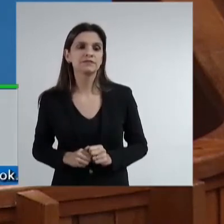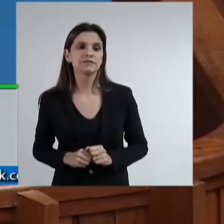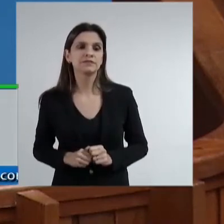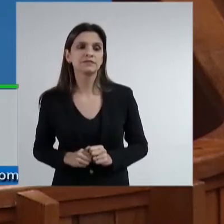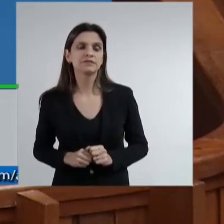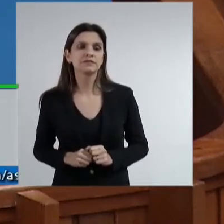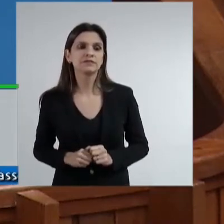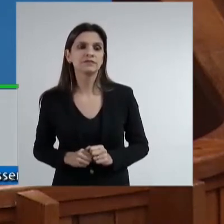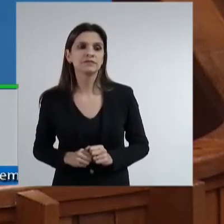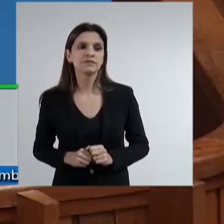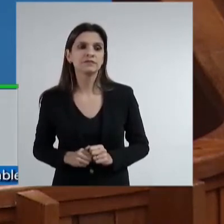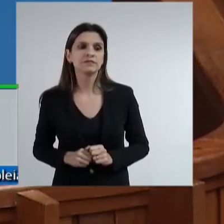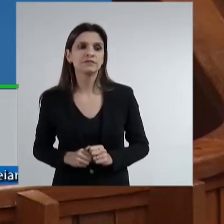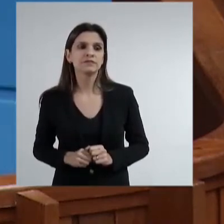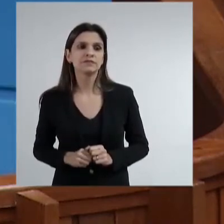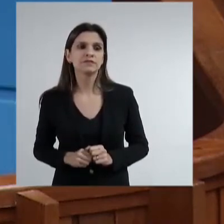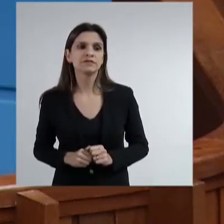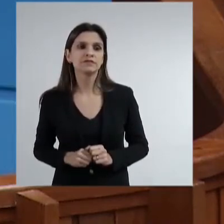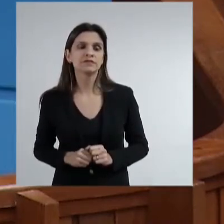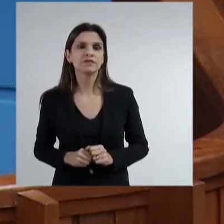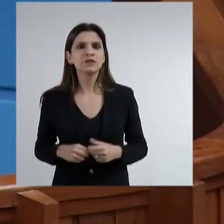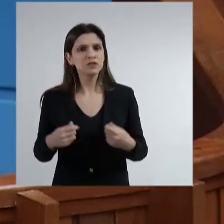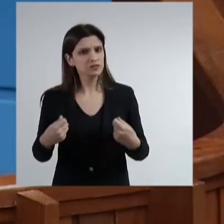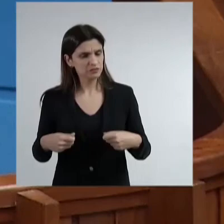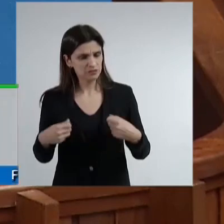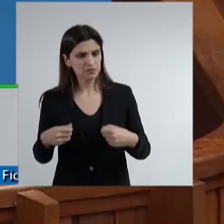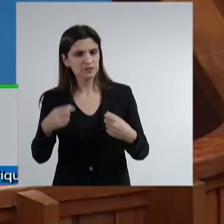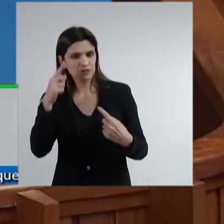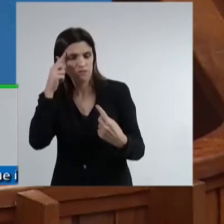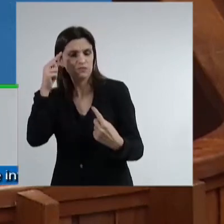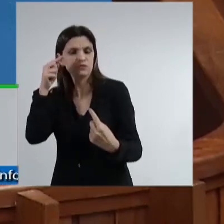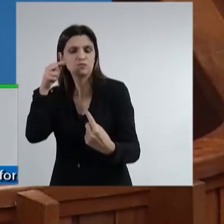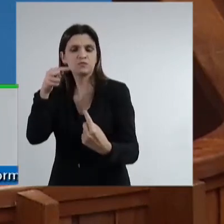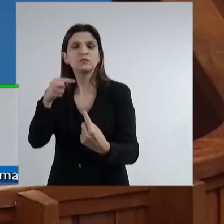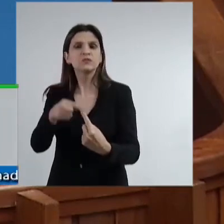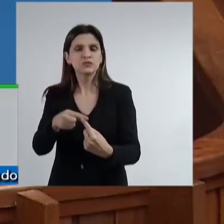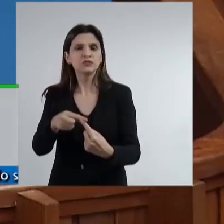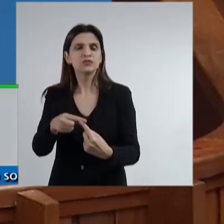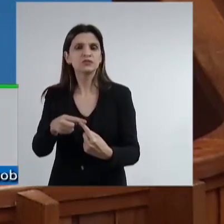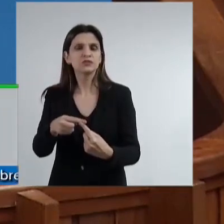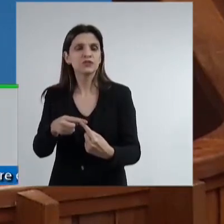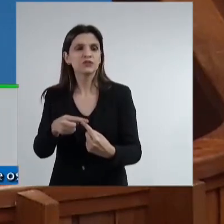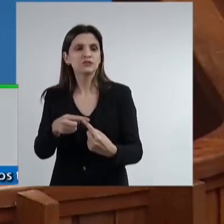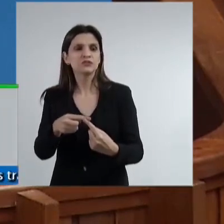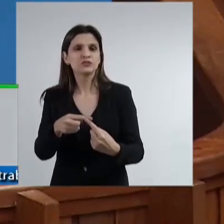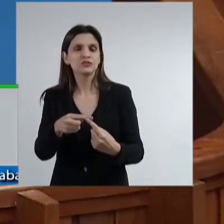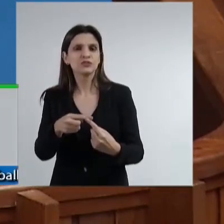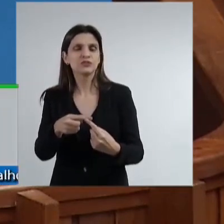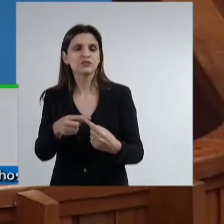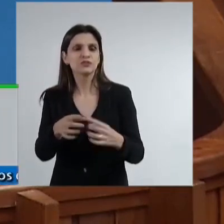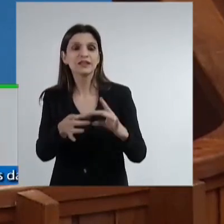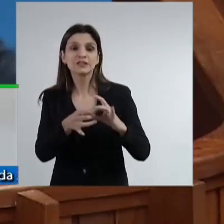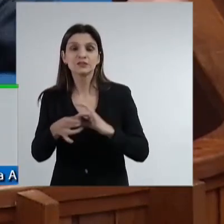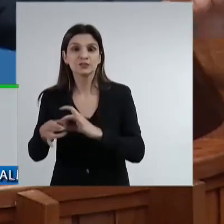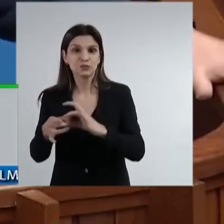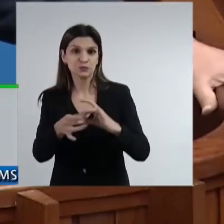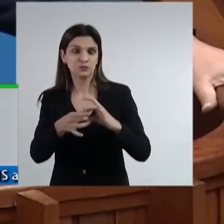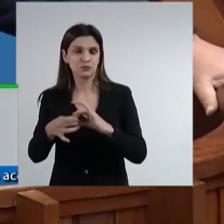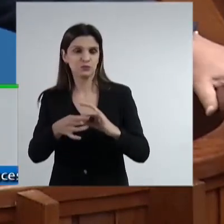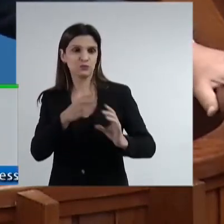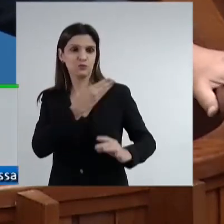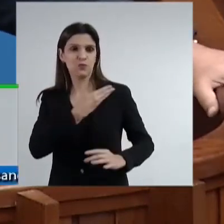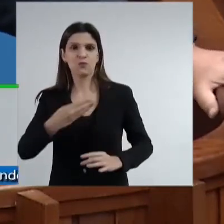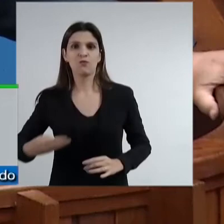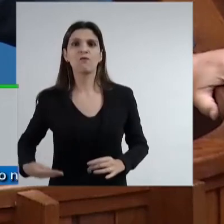gente possa nortear as ações do governo federal e da bancada federal no sentido de que